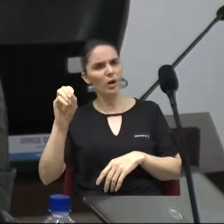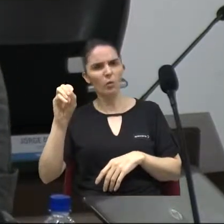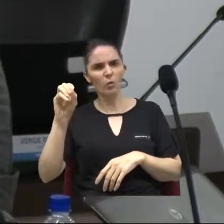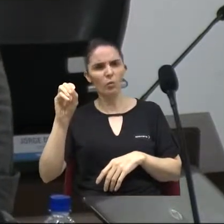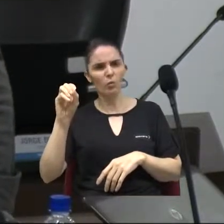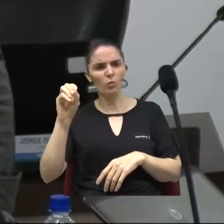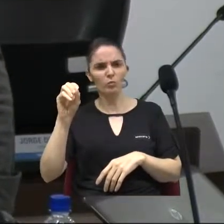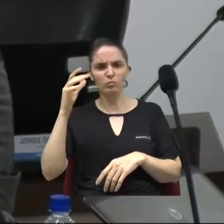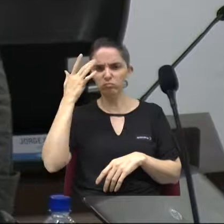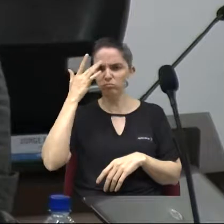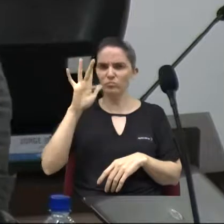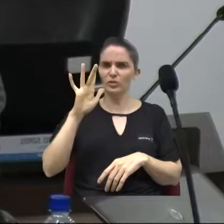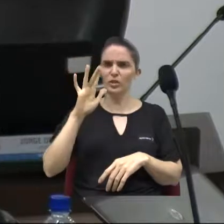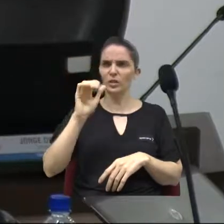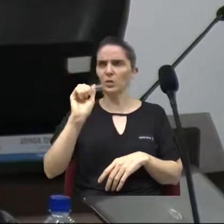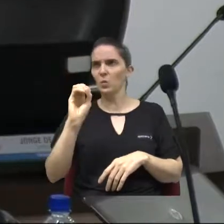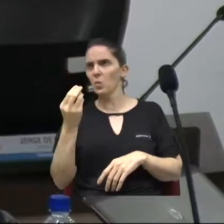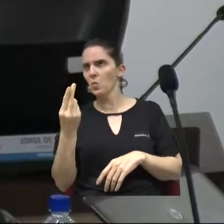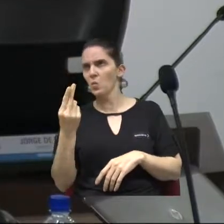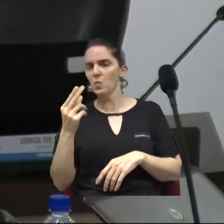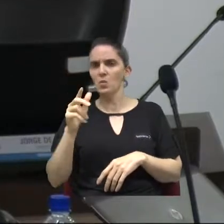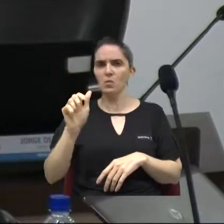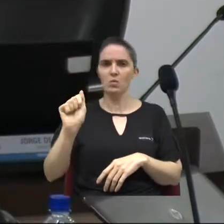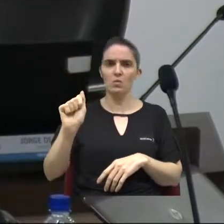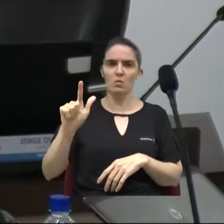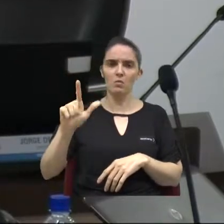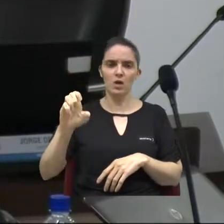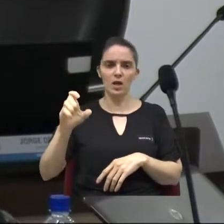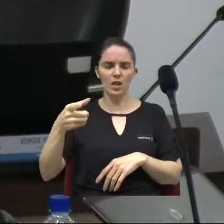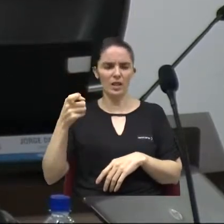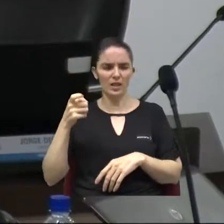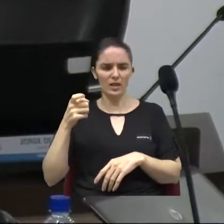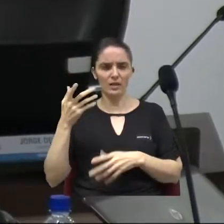o Alex da